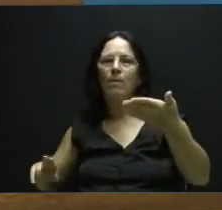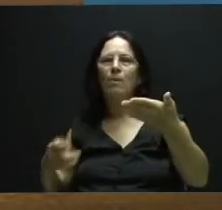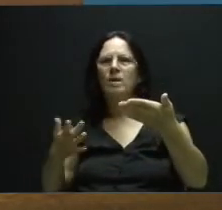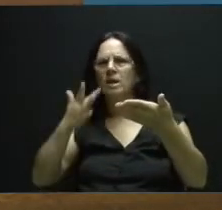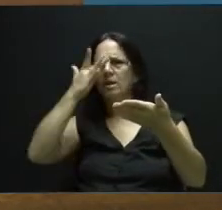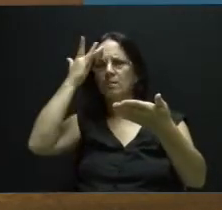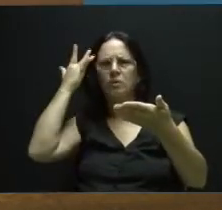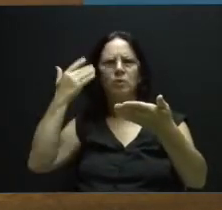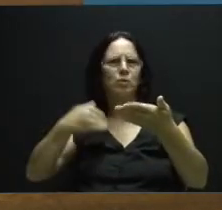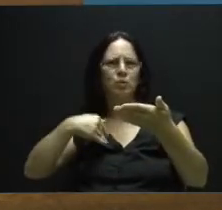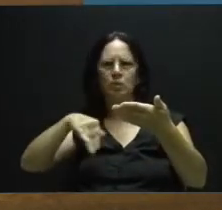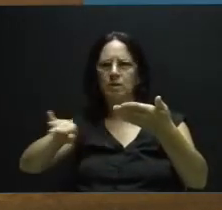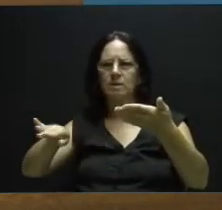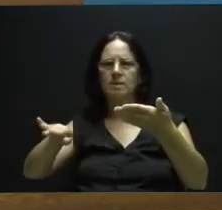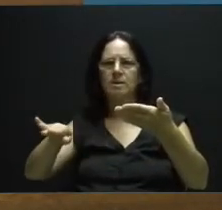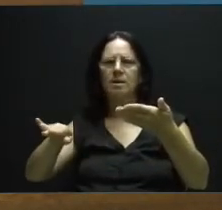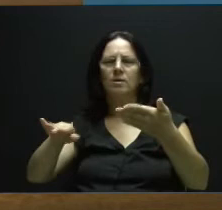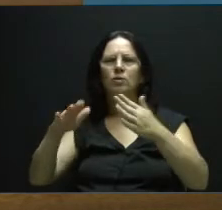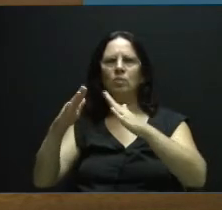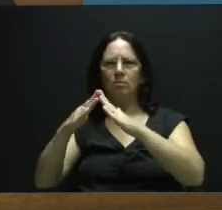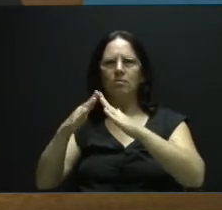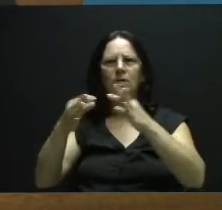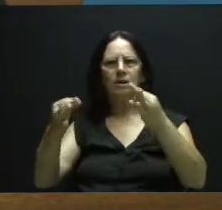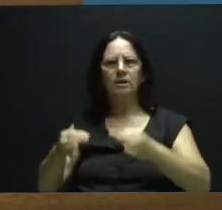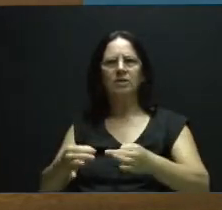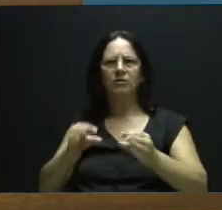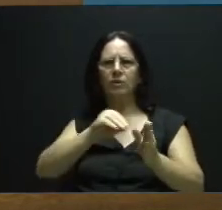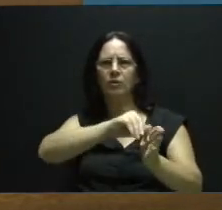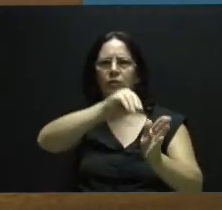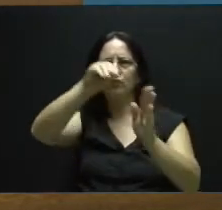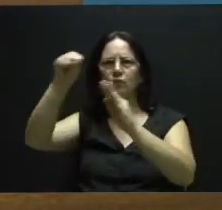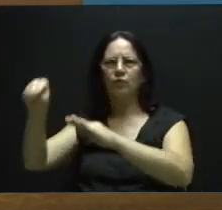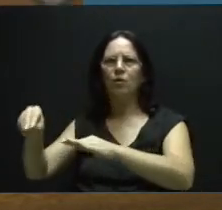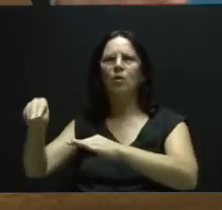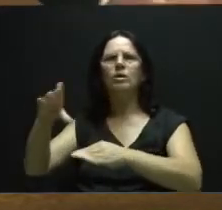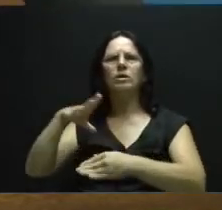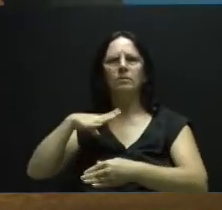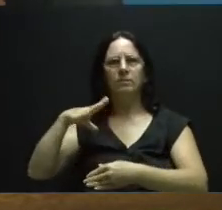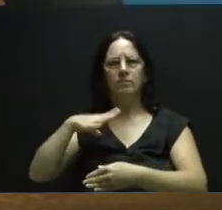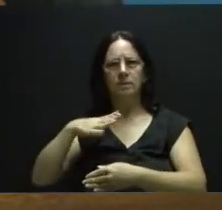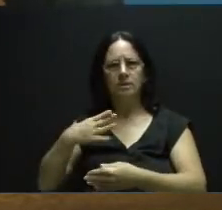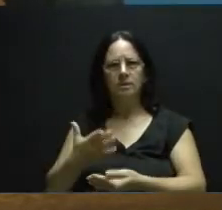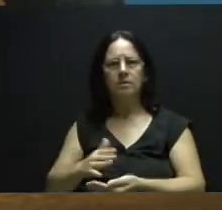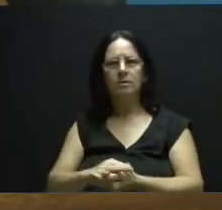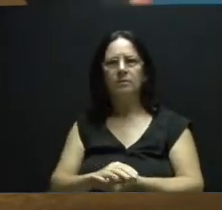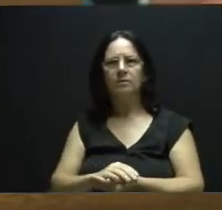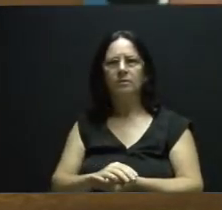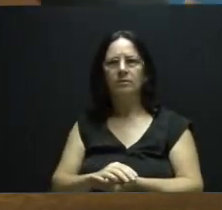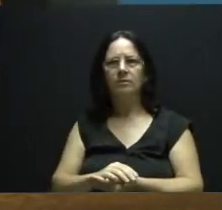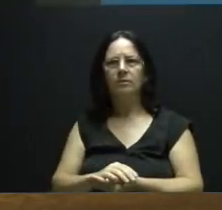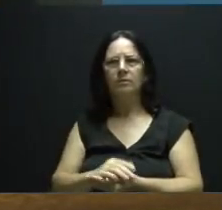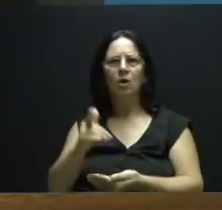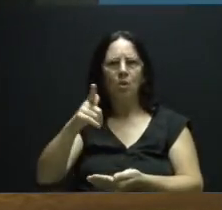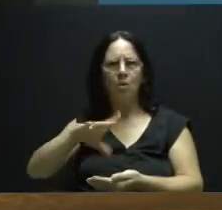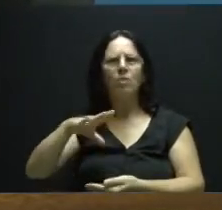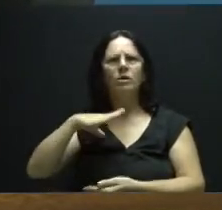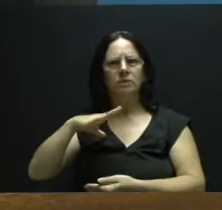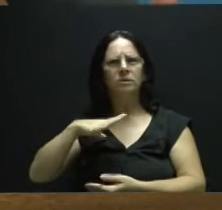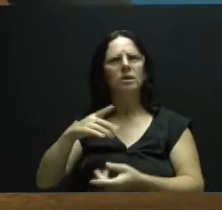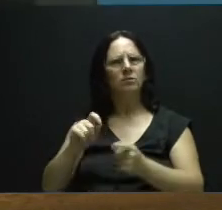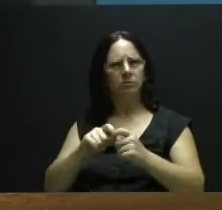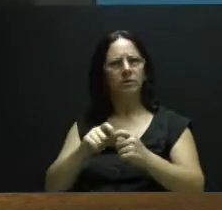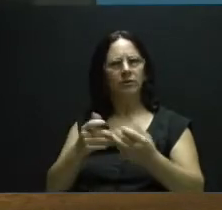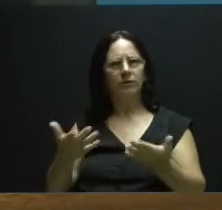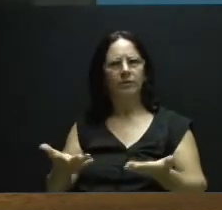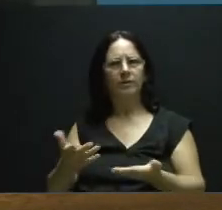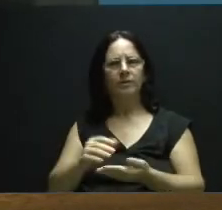pessoa não quiser ir para uma casa de recuperação e volta para sua cidade e volta para sua cidade de origem somente isso em outras cidades é assim que é feita assim